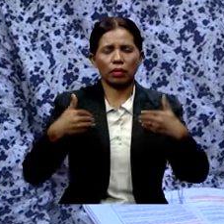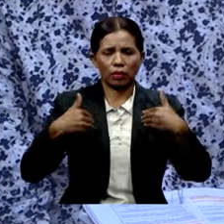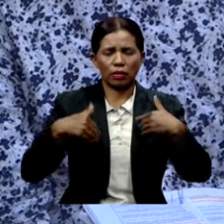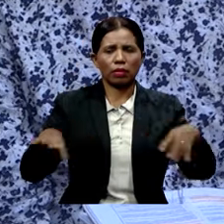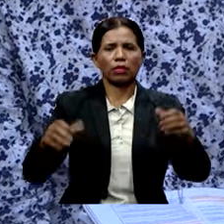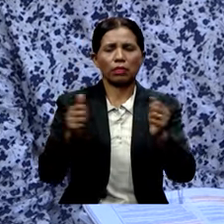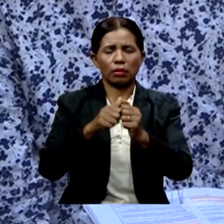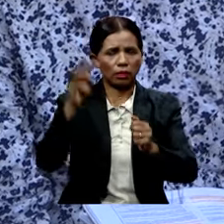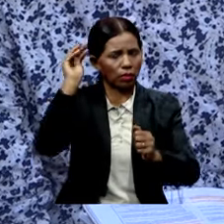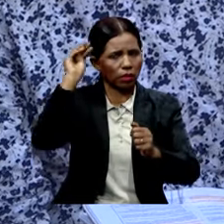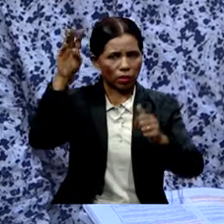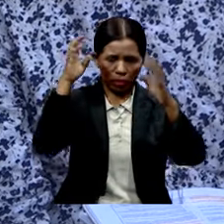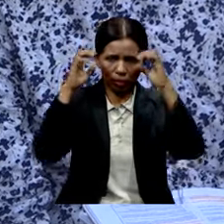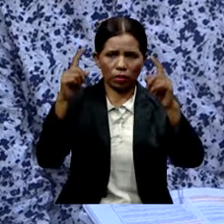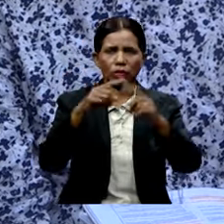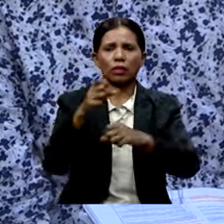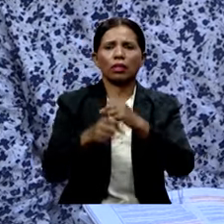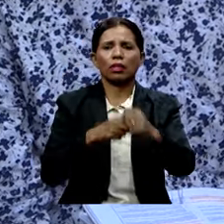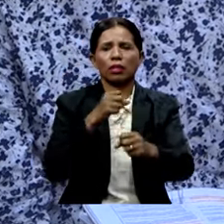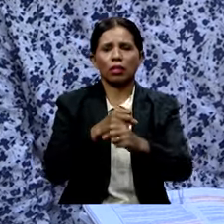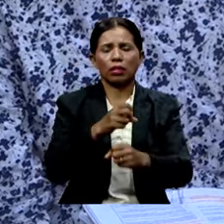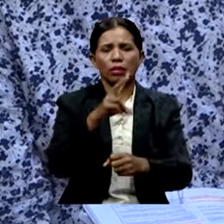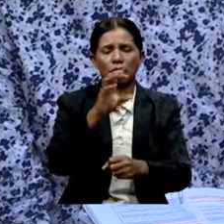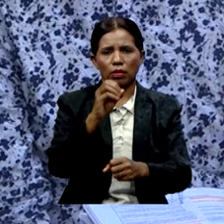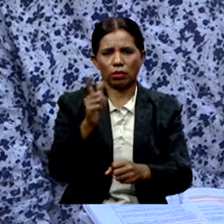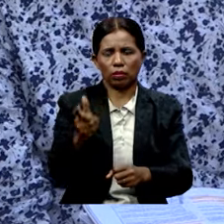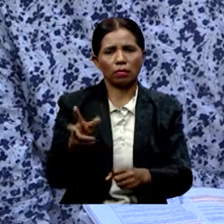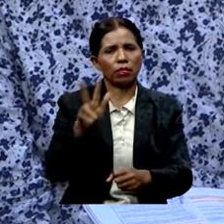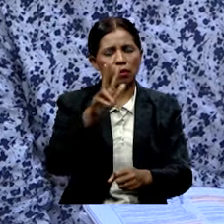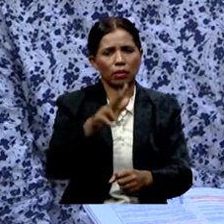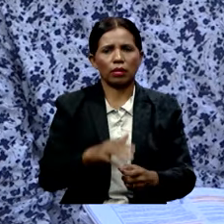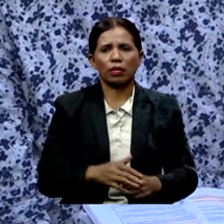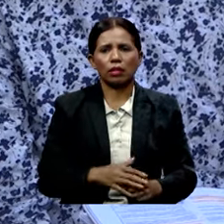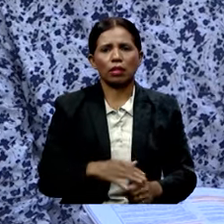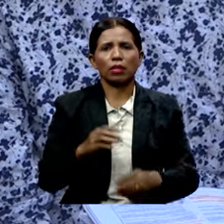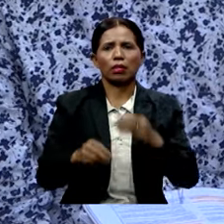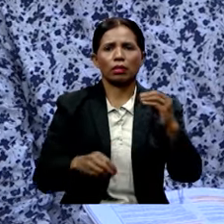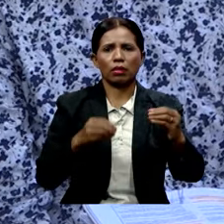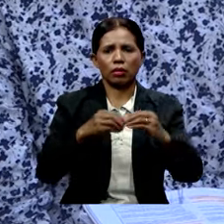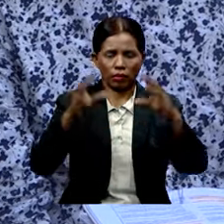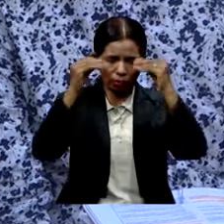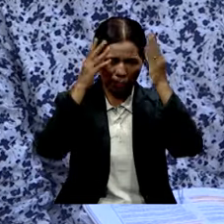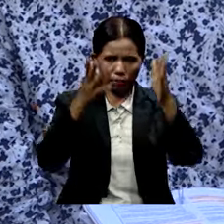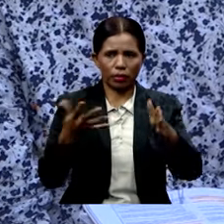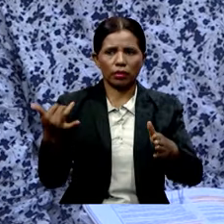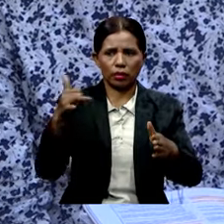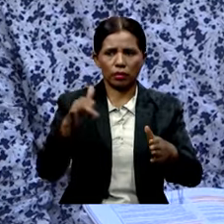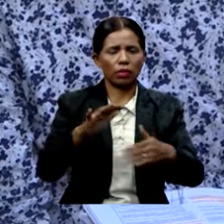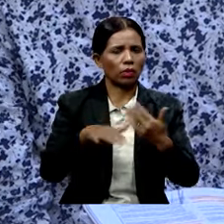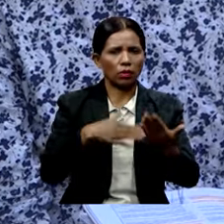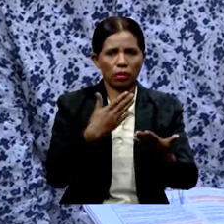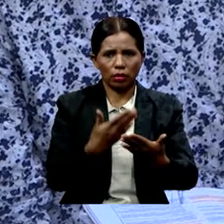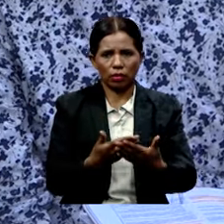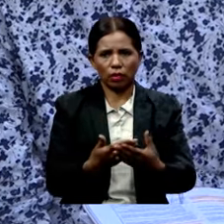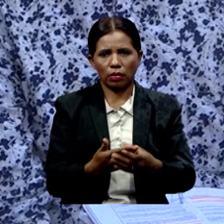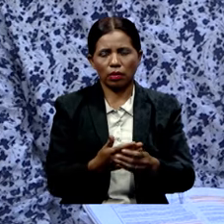o Ministério da Educação to ia tinan rihun rua ruanolu resintolu significa professores contratados hotuotu